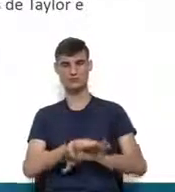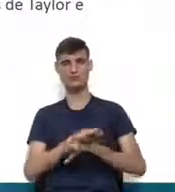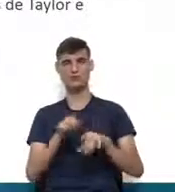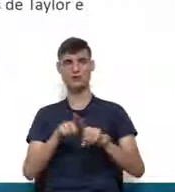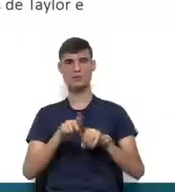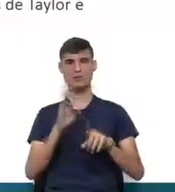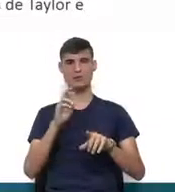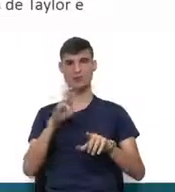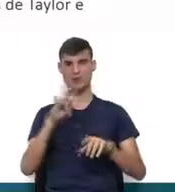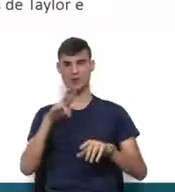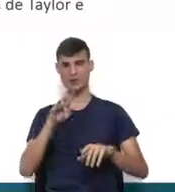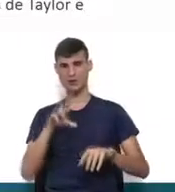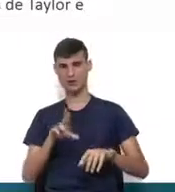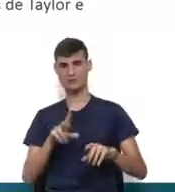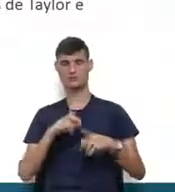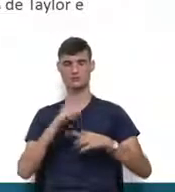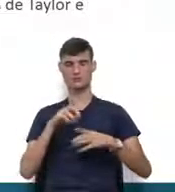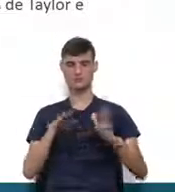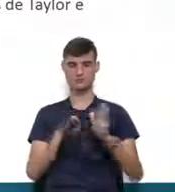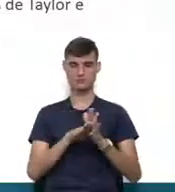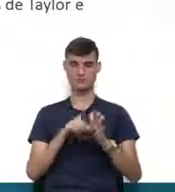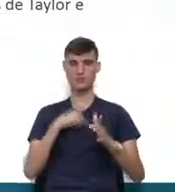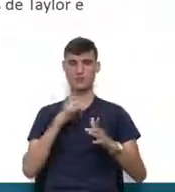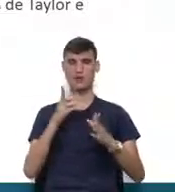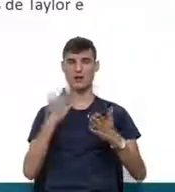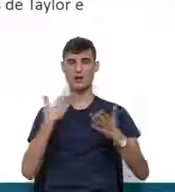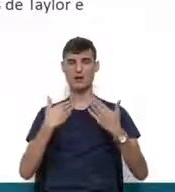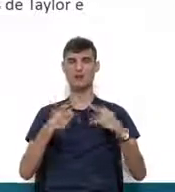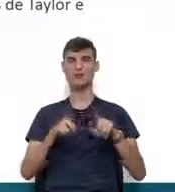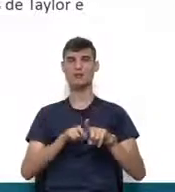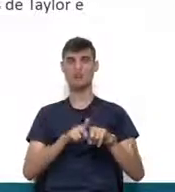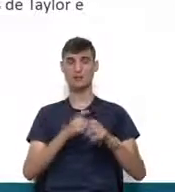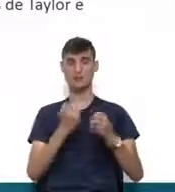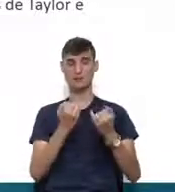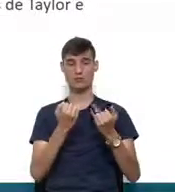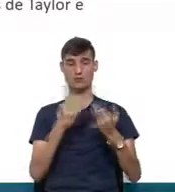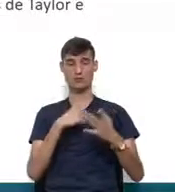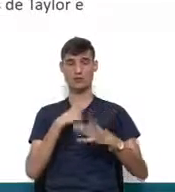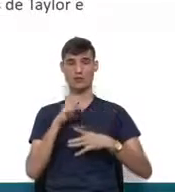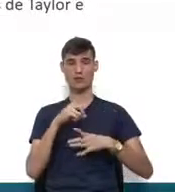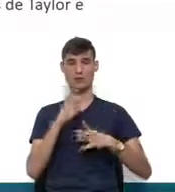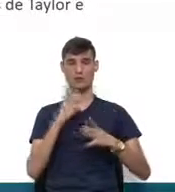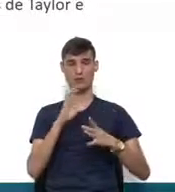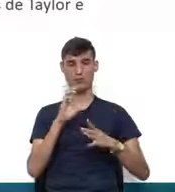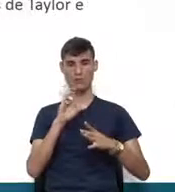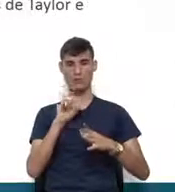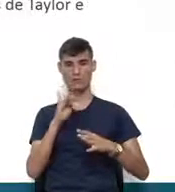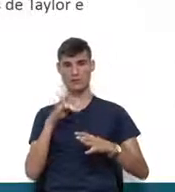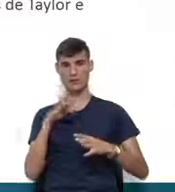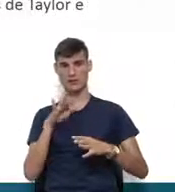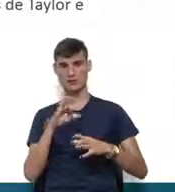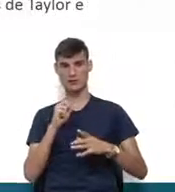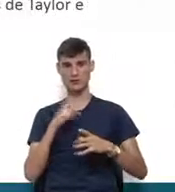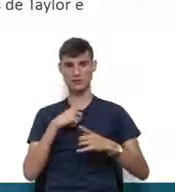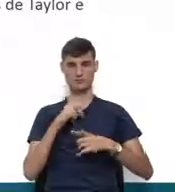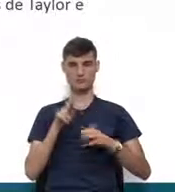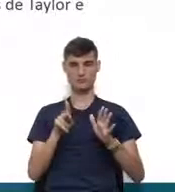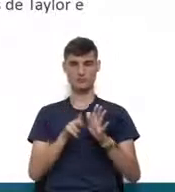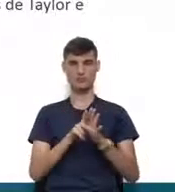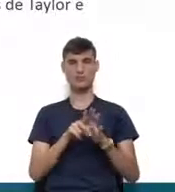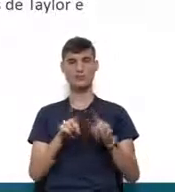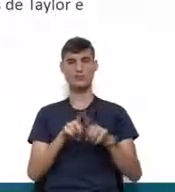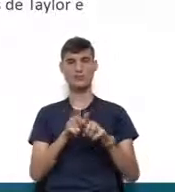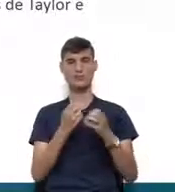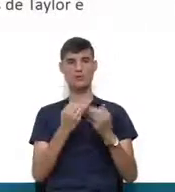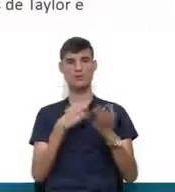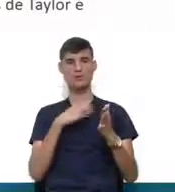de Fourier, né, que vai trabalhar a questão do calor, a determinação desses coeficientes da série de Fourier e também